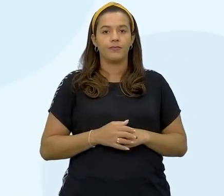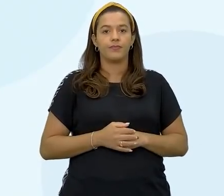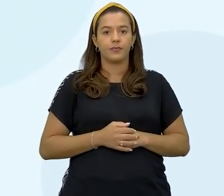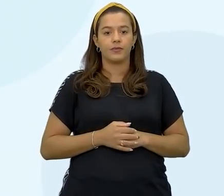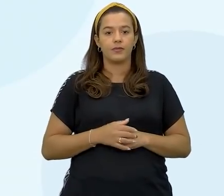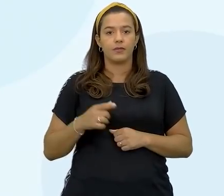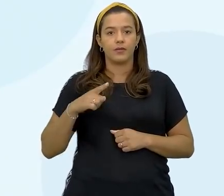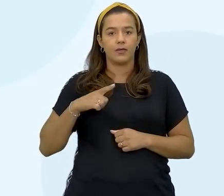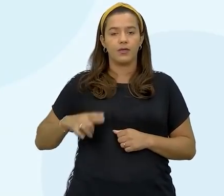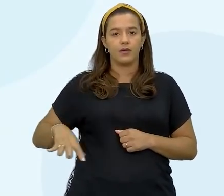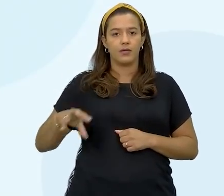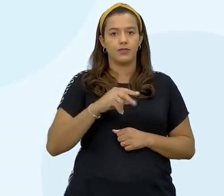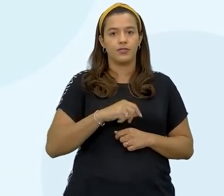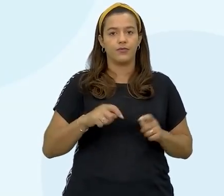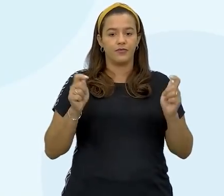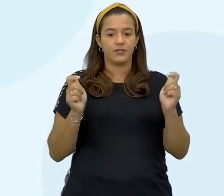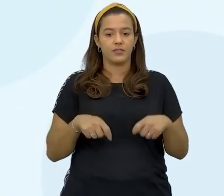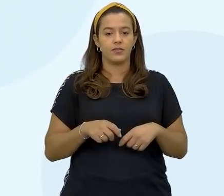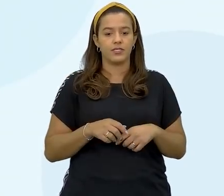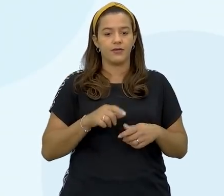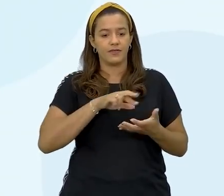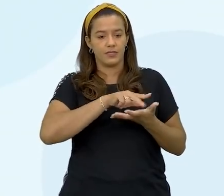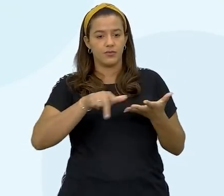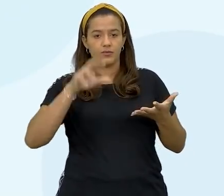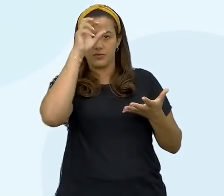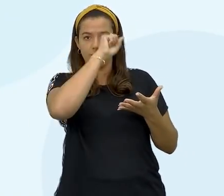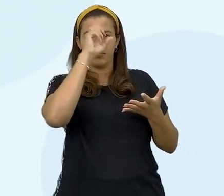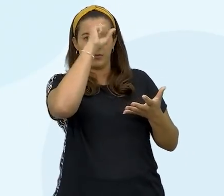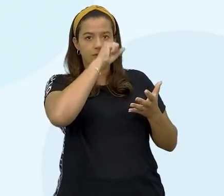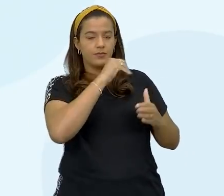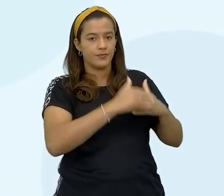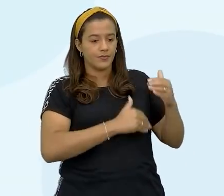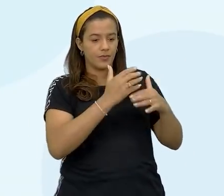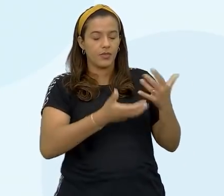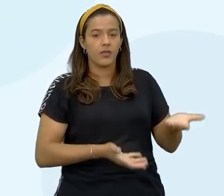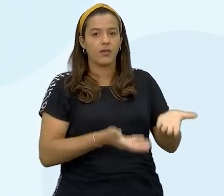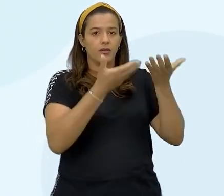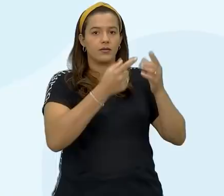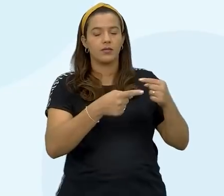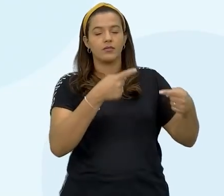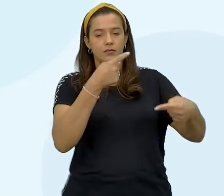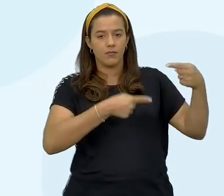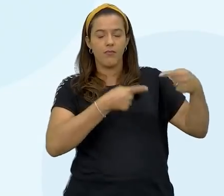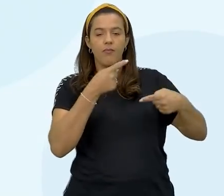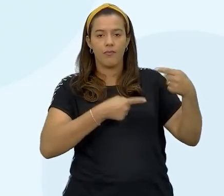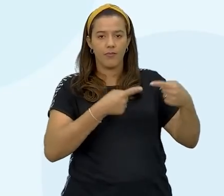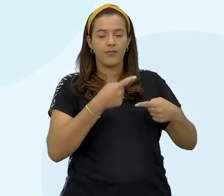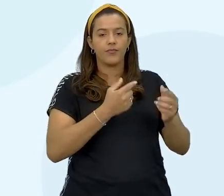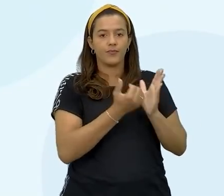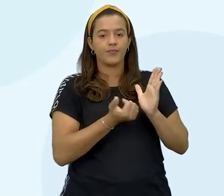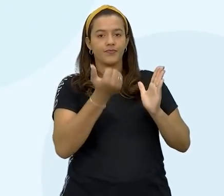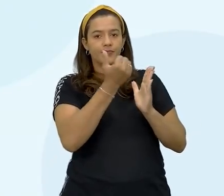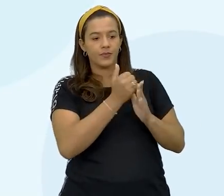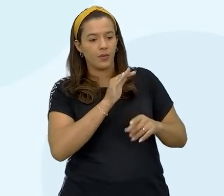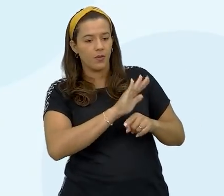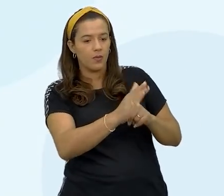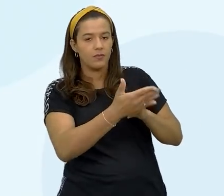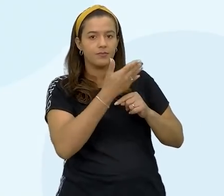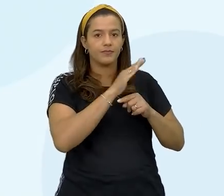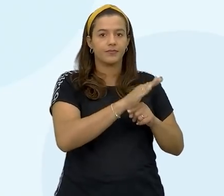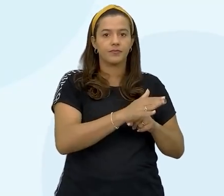outro estágio de aprendizagem. E isso acaba enriquecendo o debate do grupo, um estudante auxiliando o